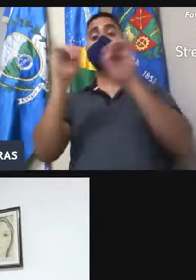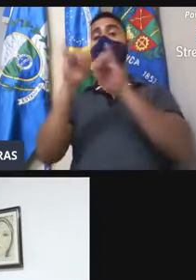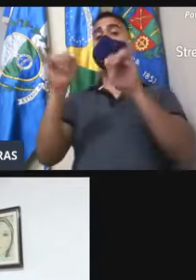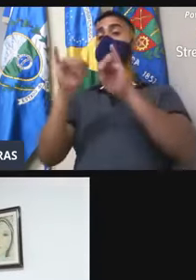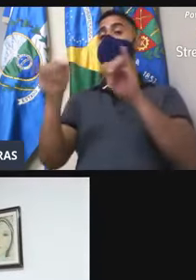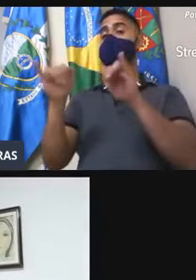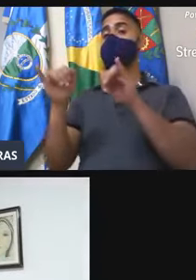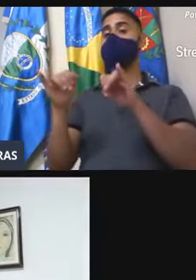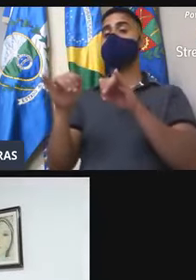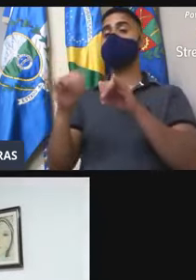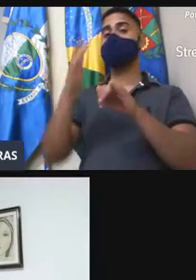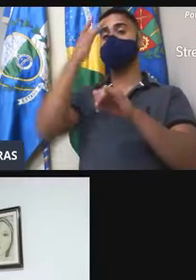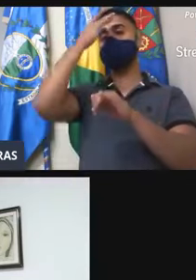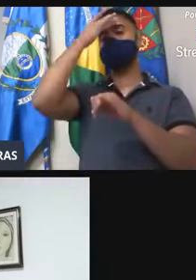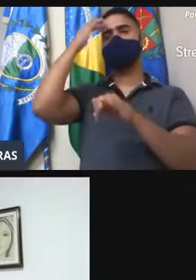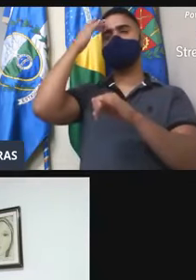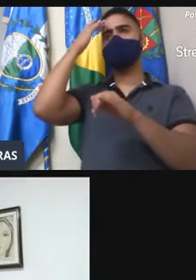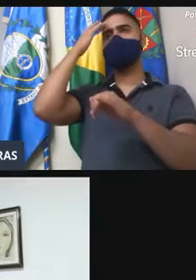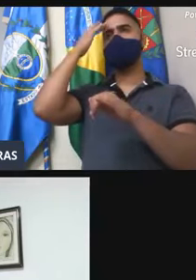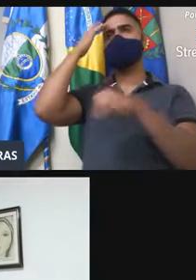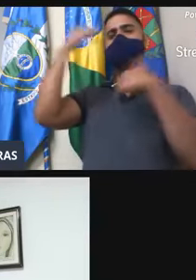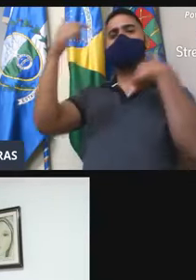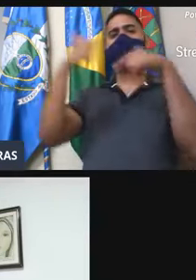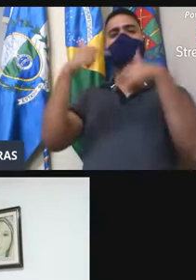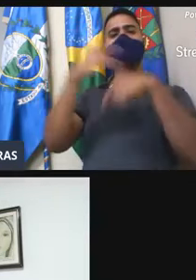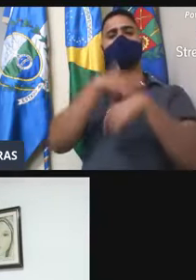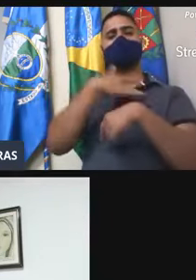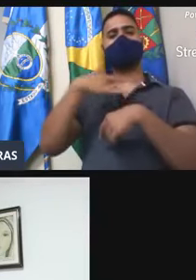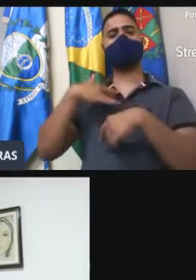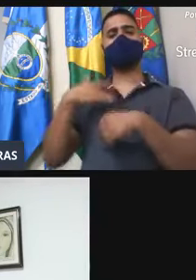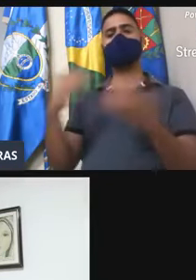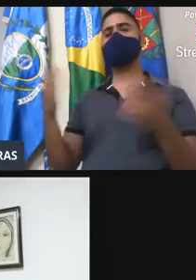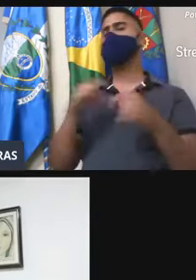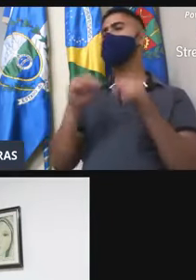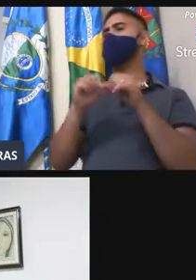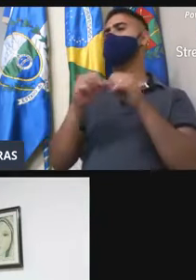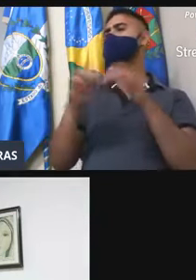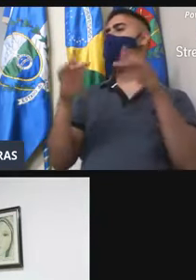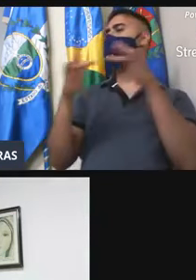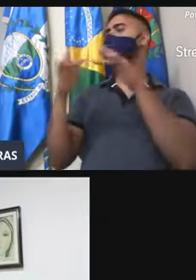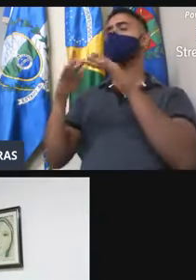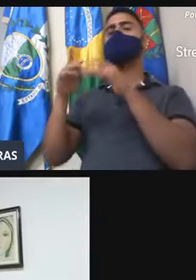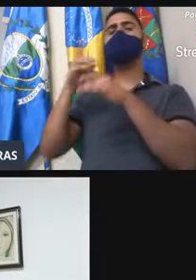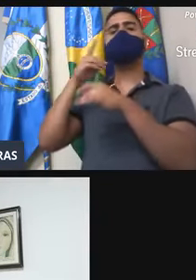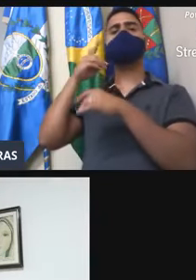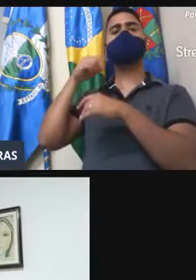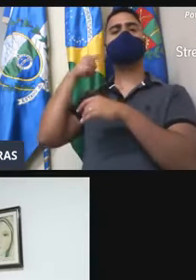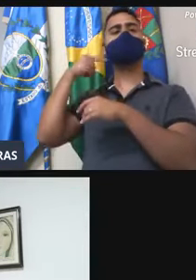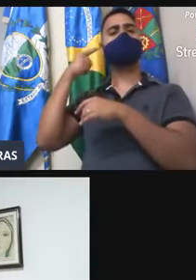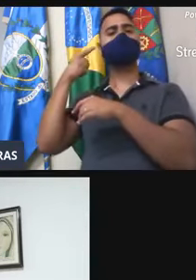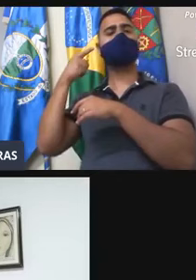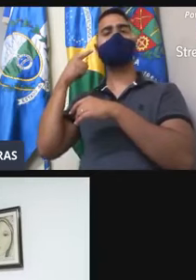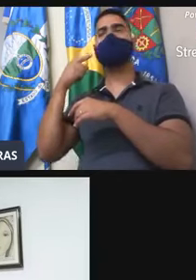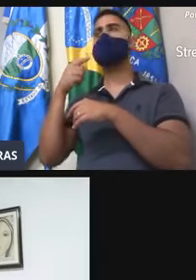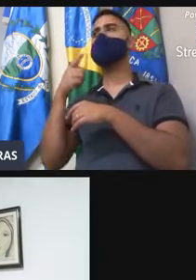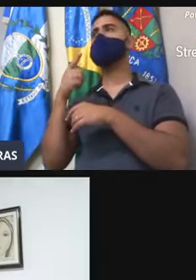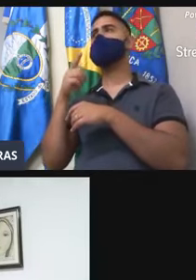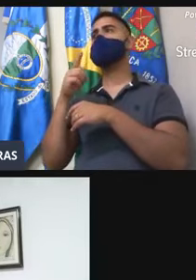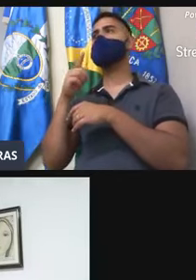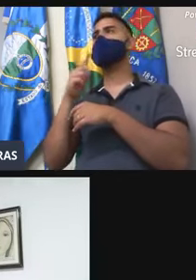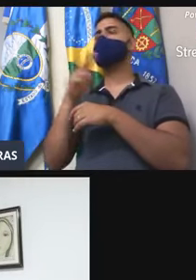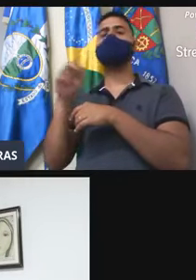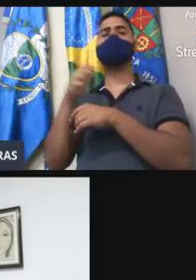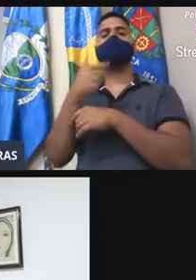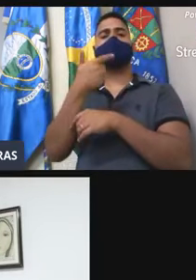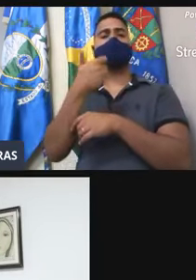público, sobretudo para os agentes comunitários de saúde. Hoje, em contato com a advogada do sindicato, do próprio sindicato, uma vitória para